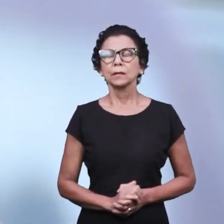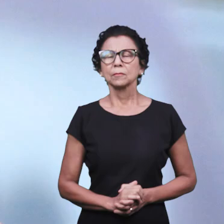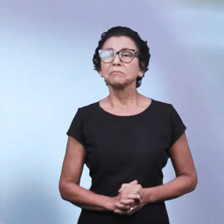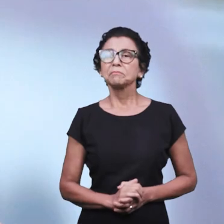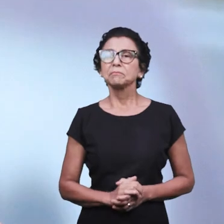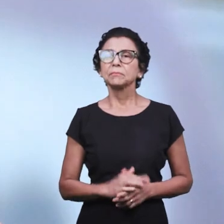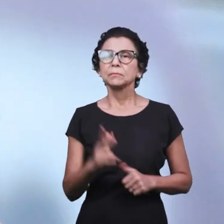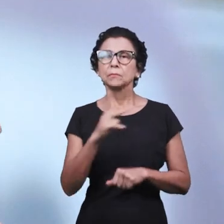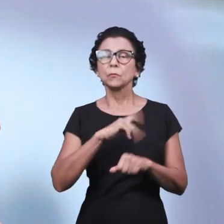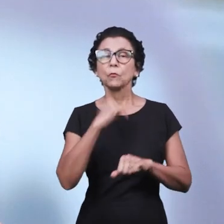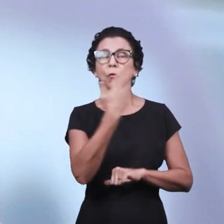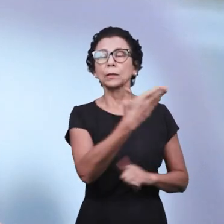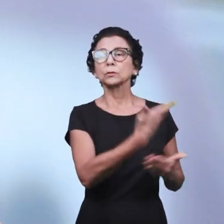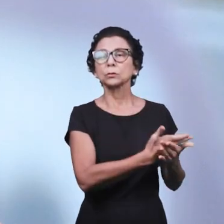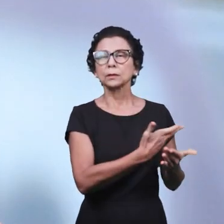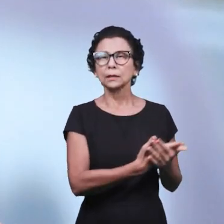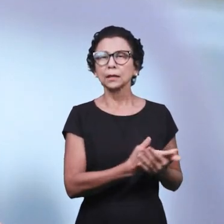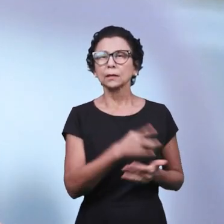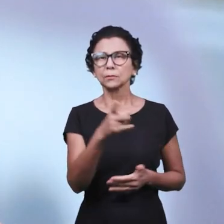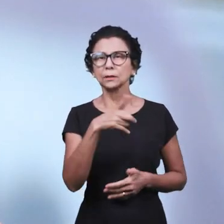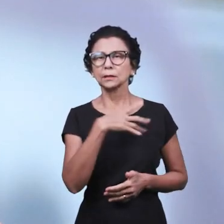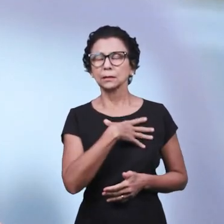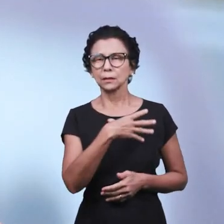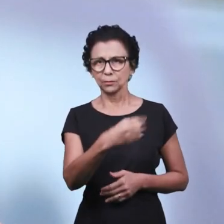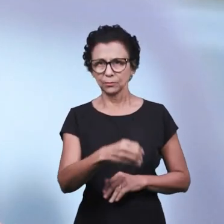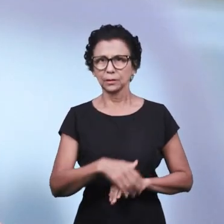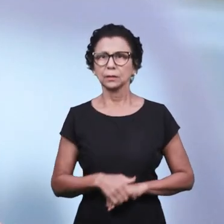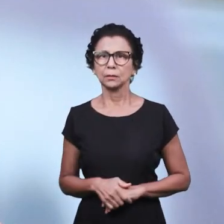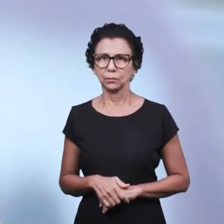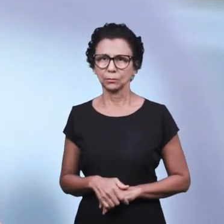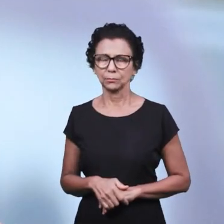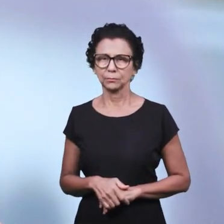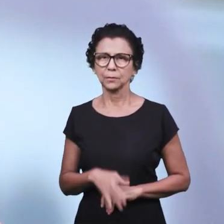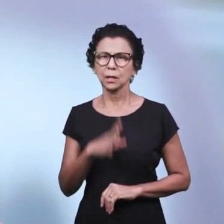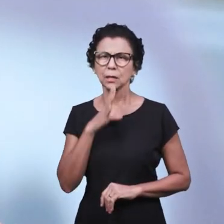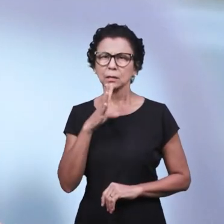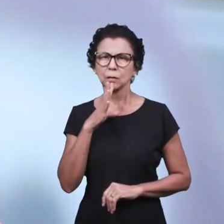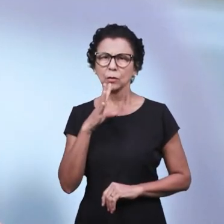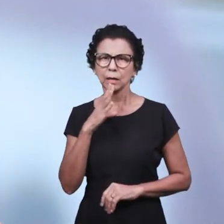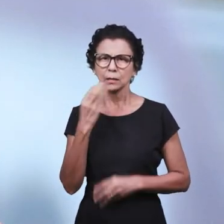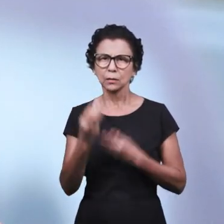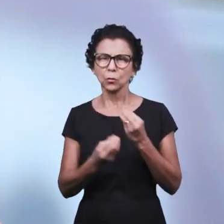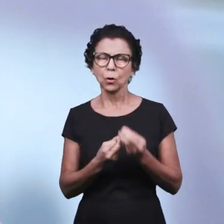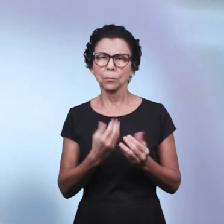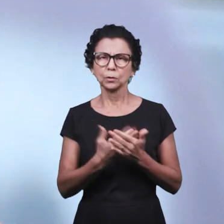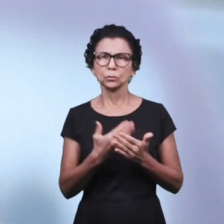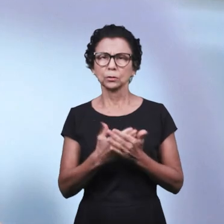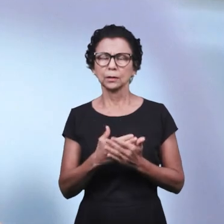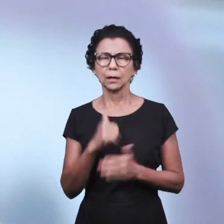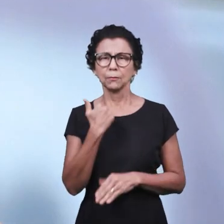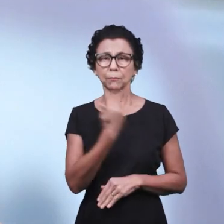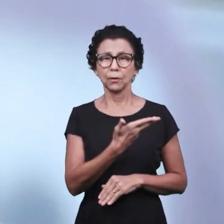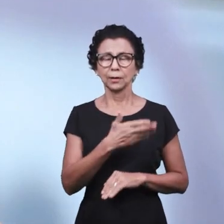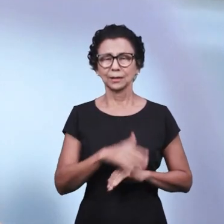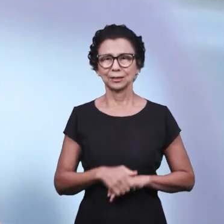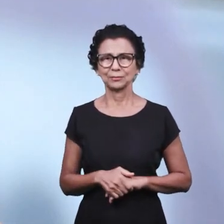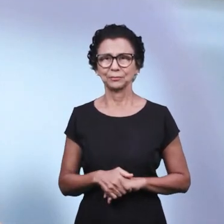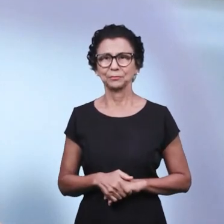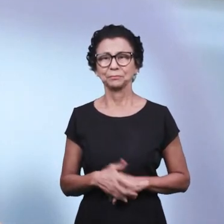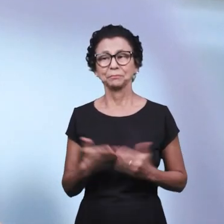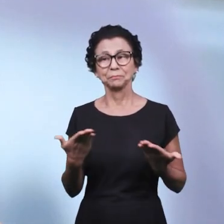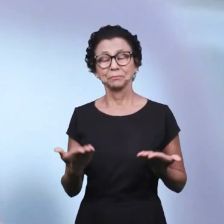intercâmbio? Conhece as demandas para estudar em outro país? Então, converse conosco pelo nosso Instagram,